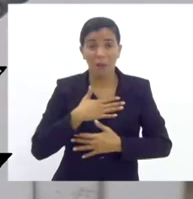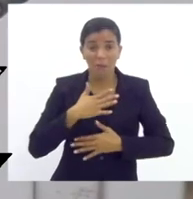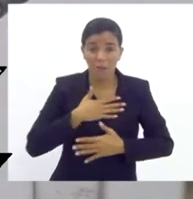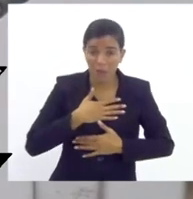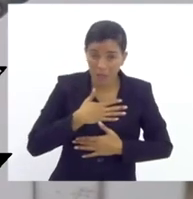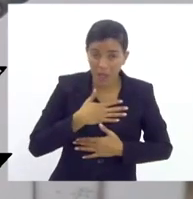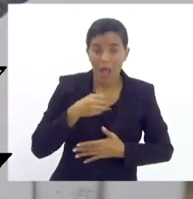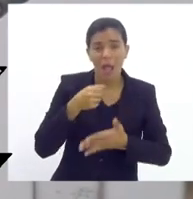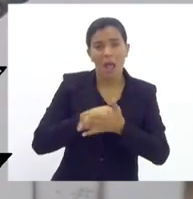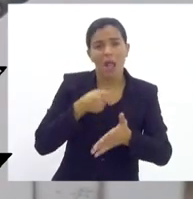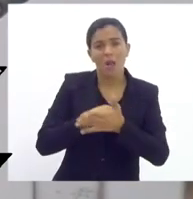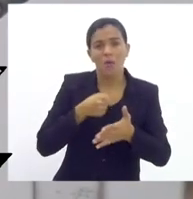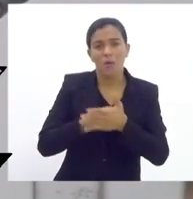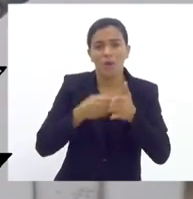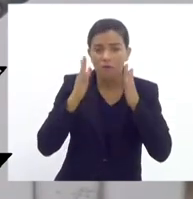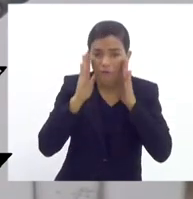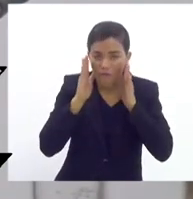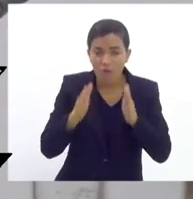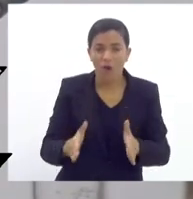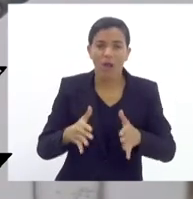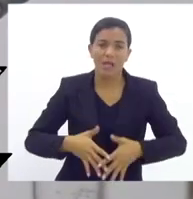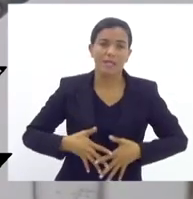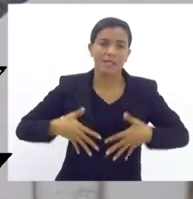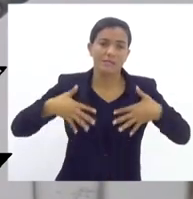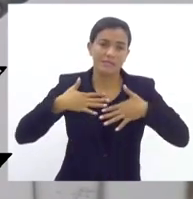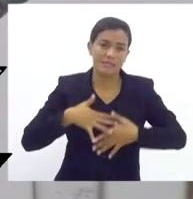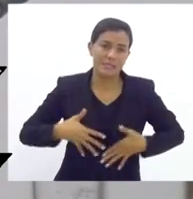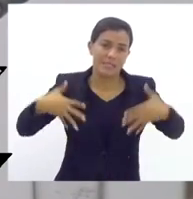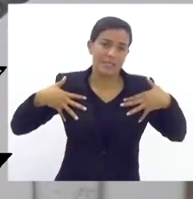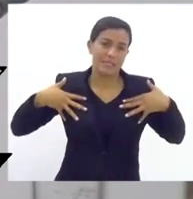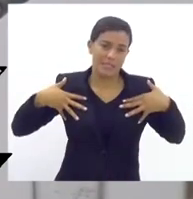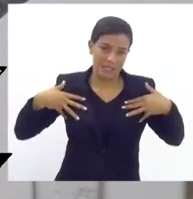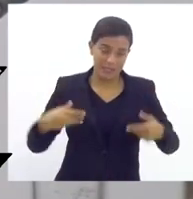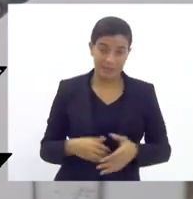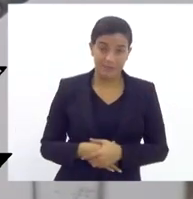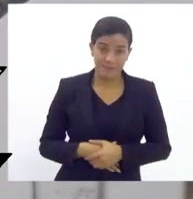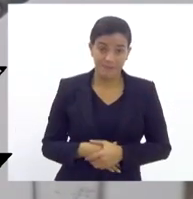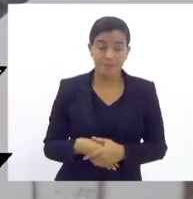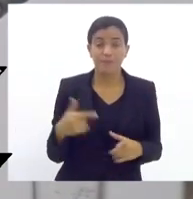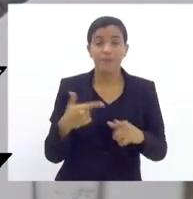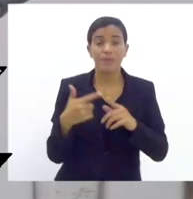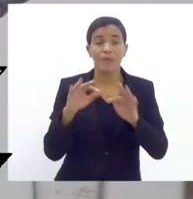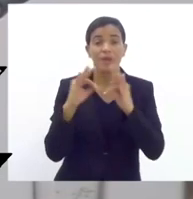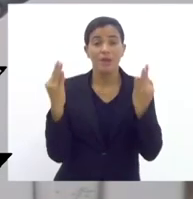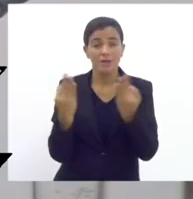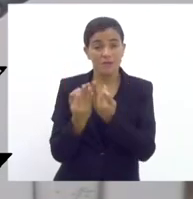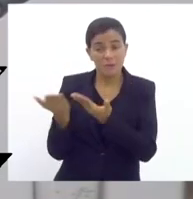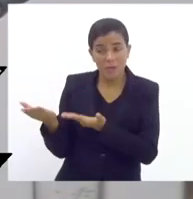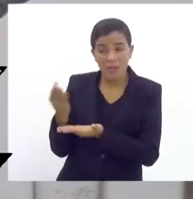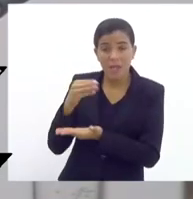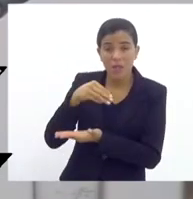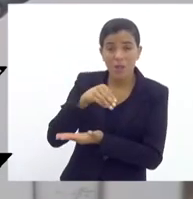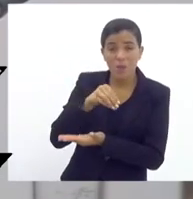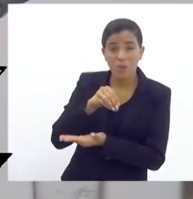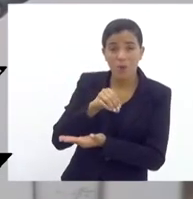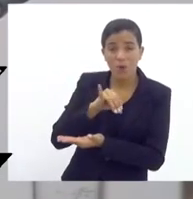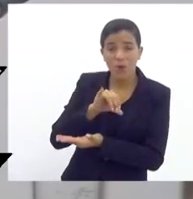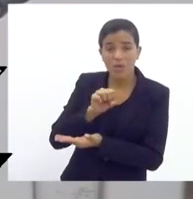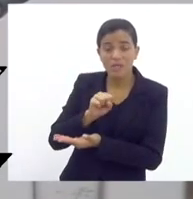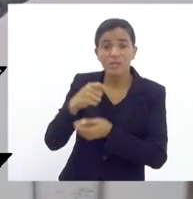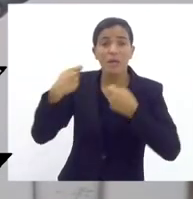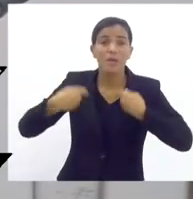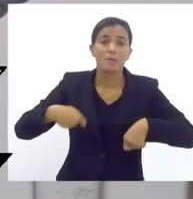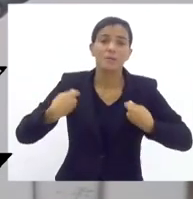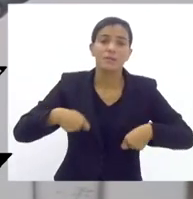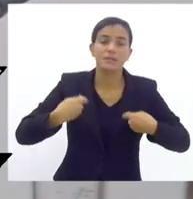a luta Tem que focar na dignidade é um trabalho Dinha porque a família do Luiz falou moi estava precisando